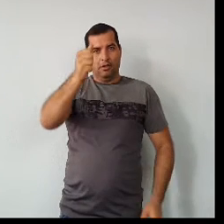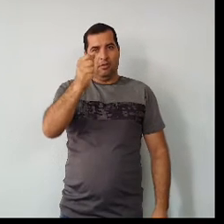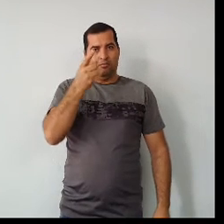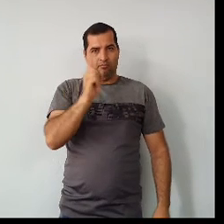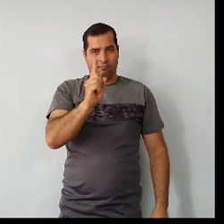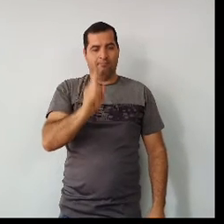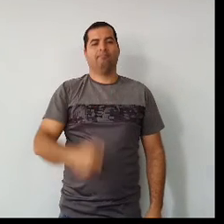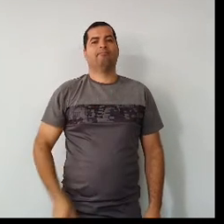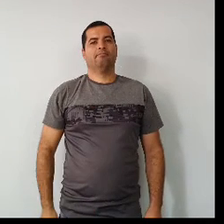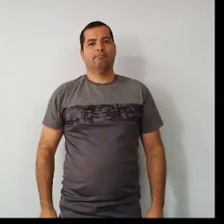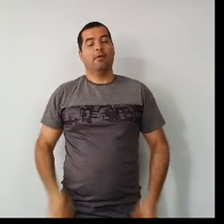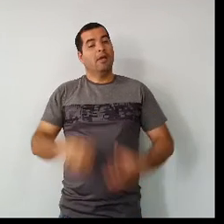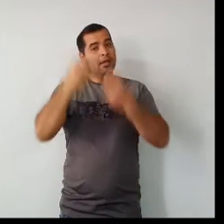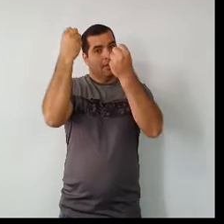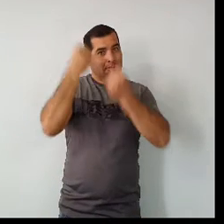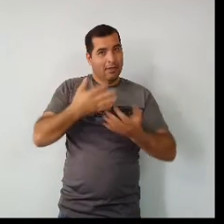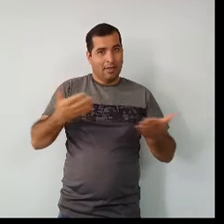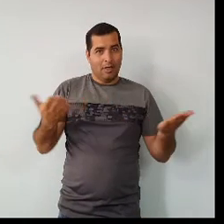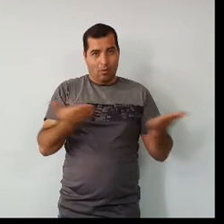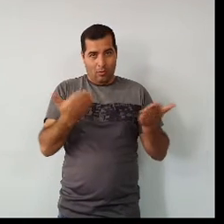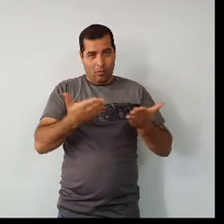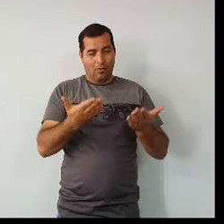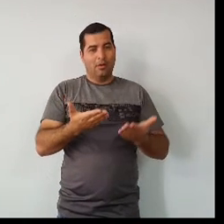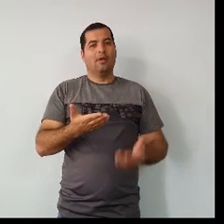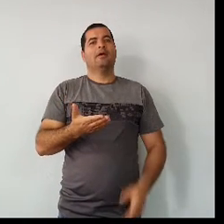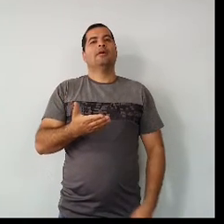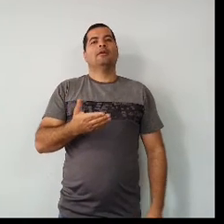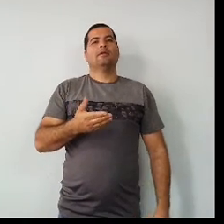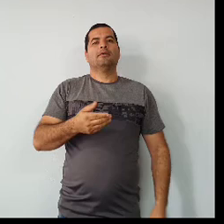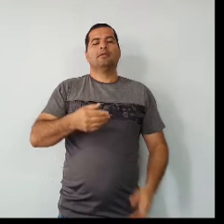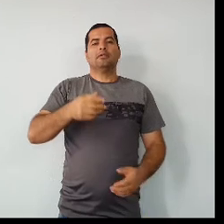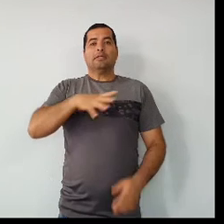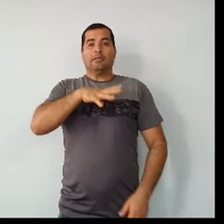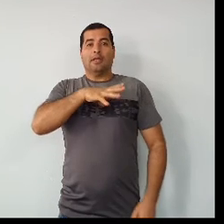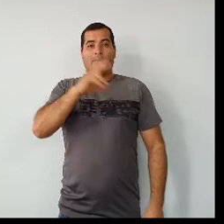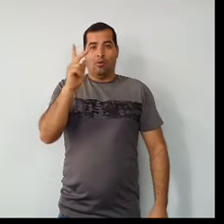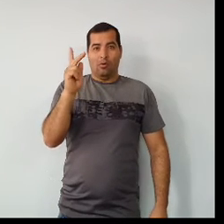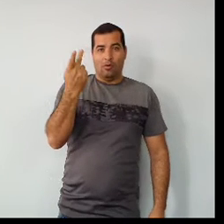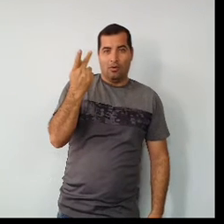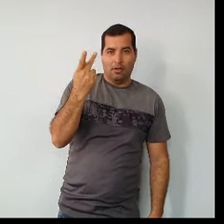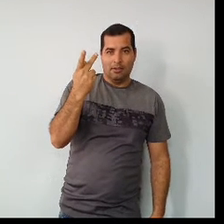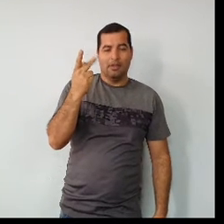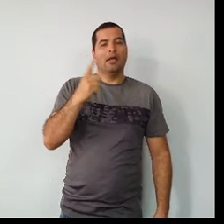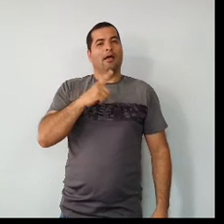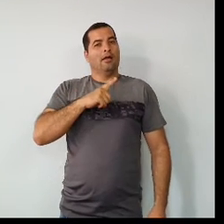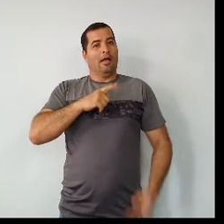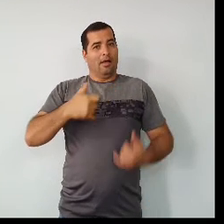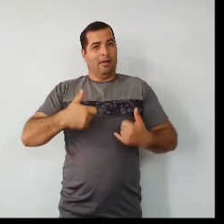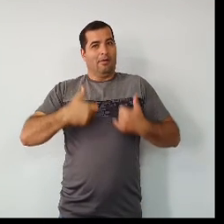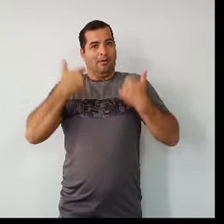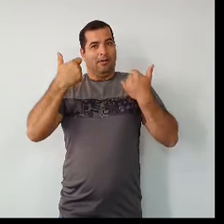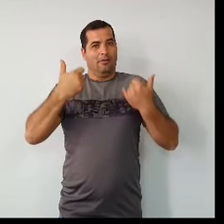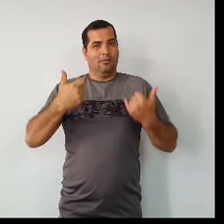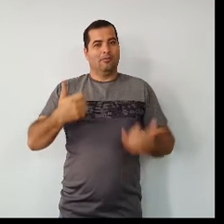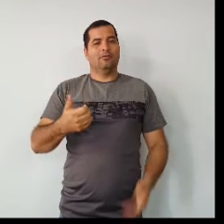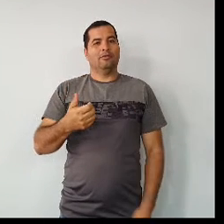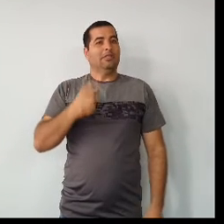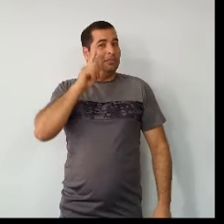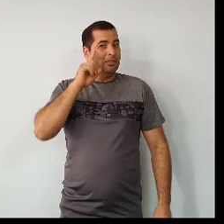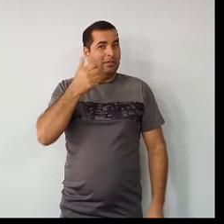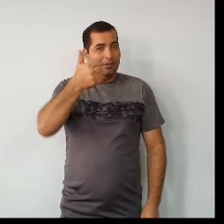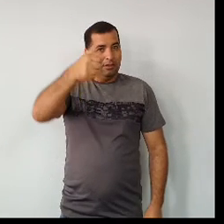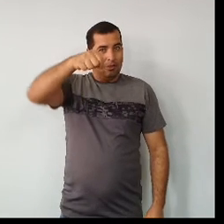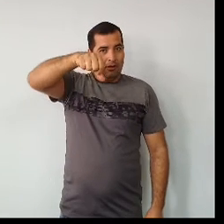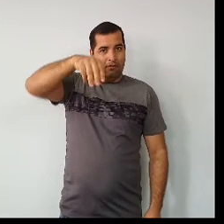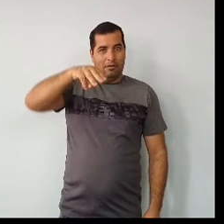1. A gente vai falar um pouquinho nessa quinzena a respeito da cidade de Hortolândia, que está aniversariando, completando agora no